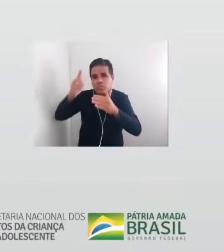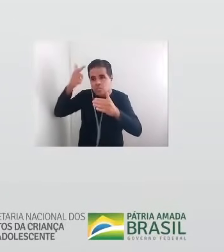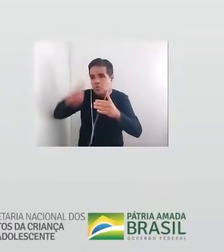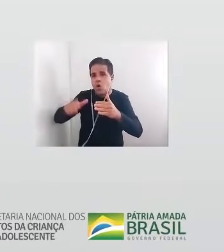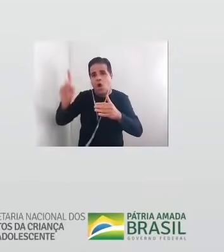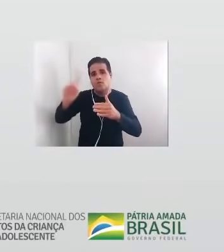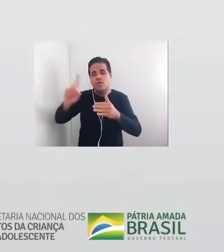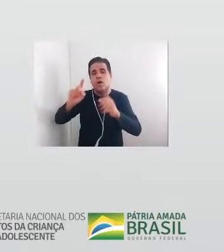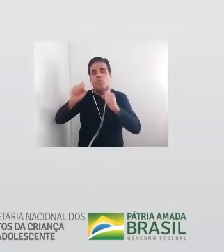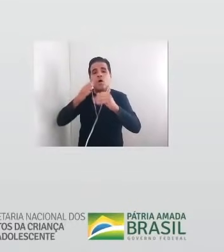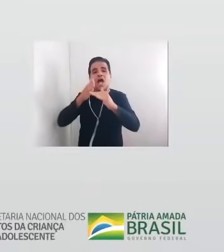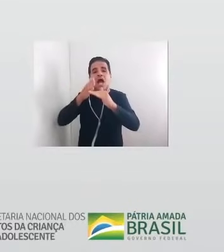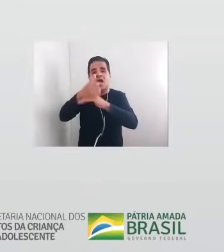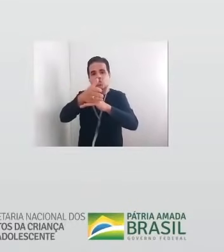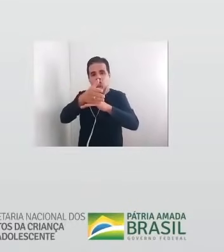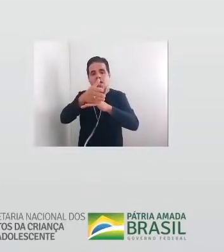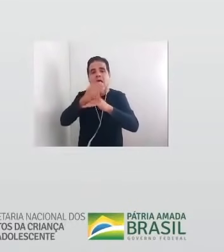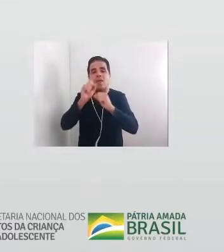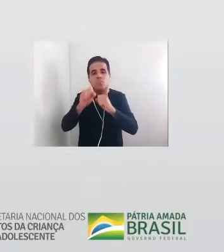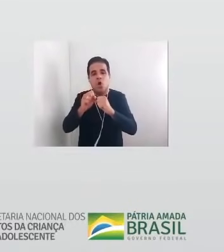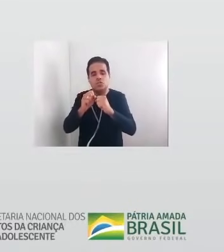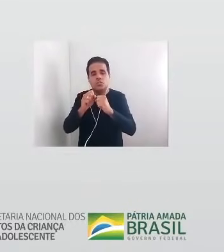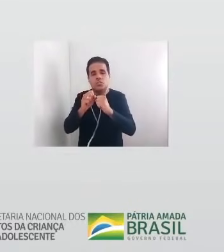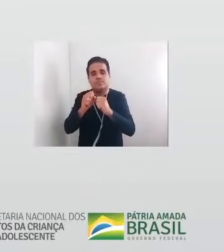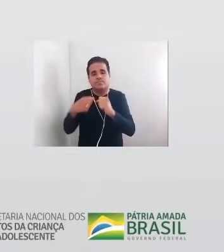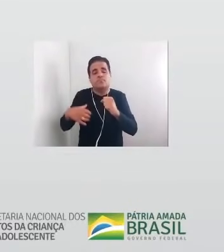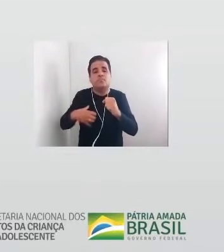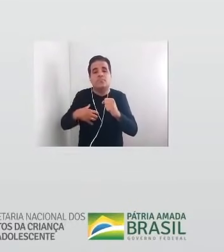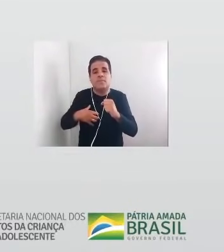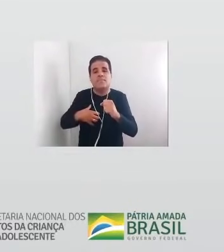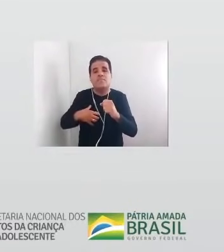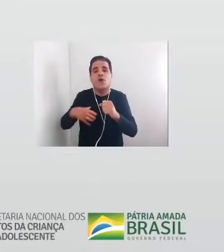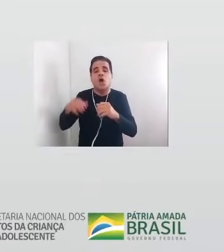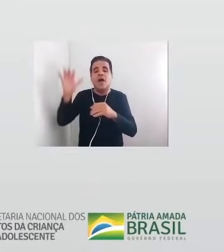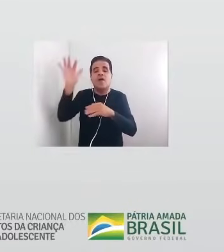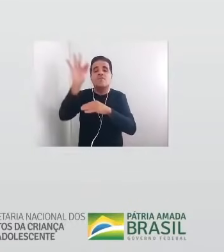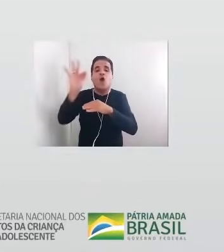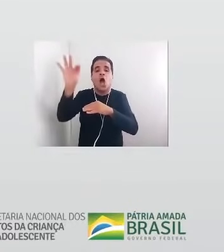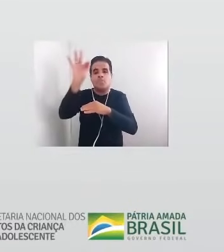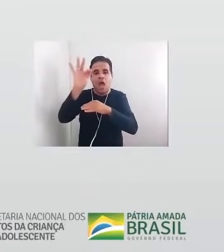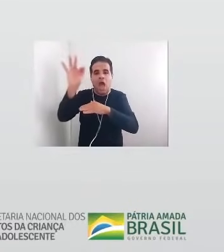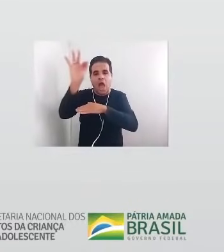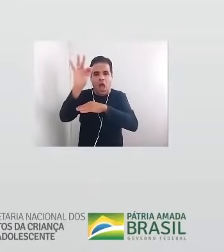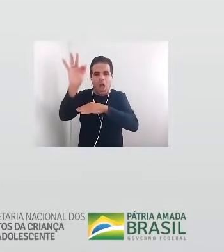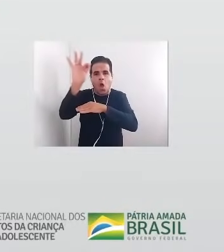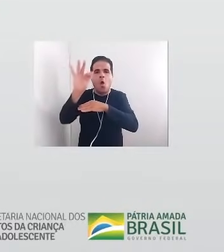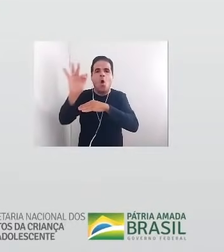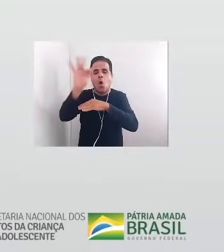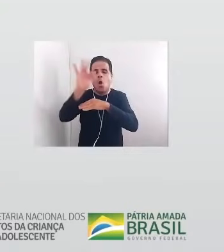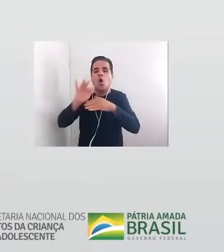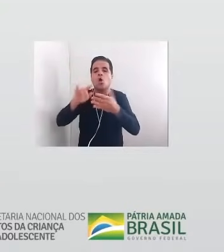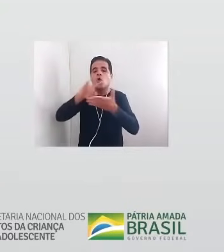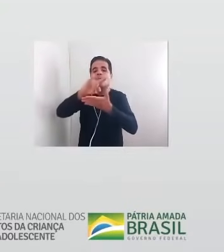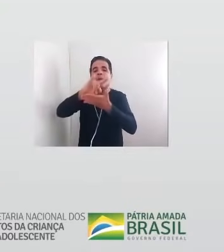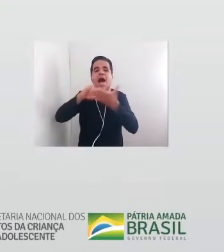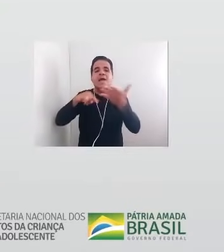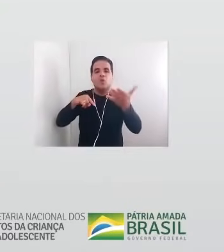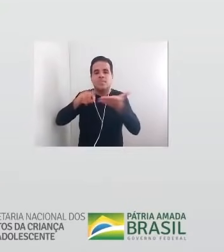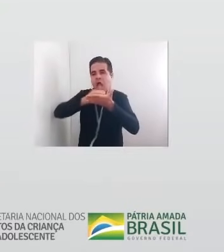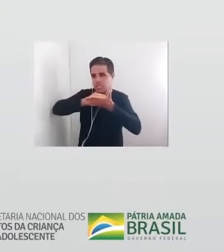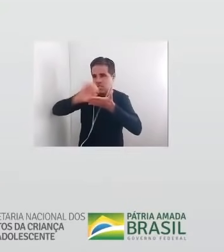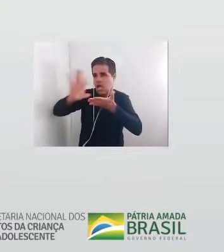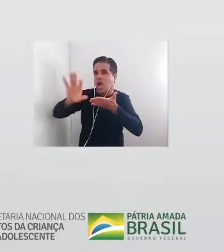podem acionar uma maneira formal de notificar a escola através de uma notificação extrajudicial, onde os pais